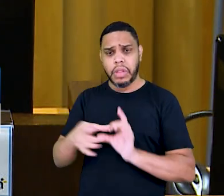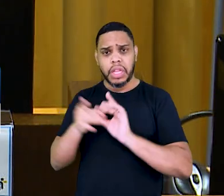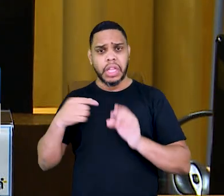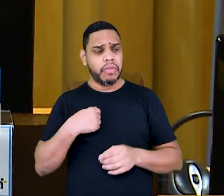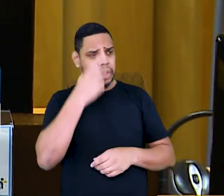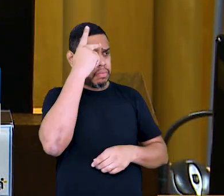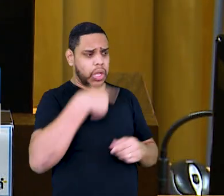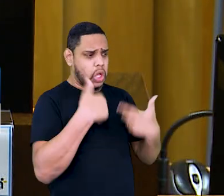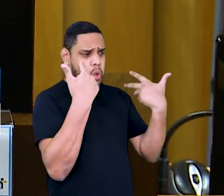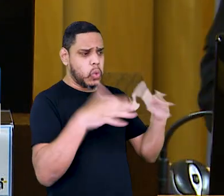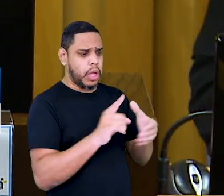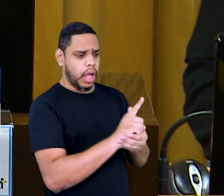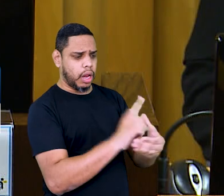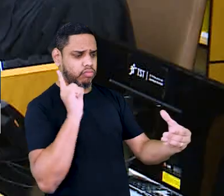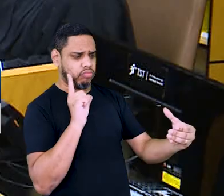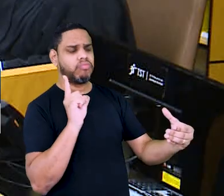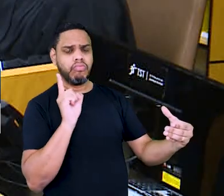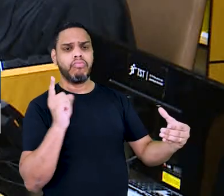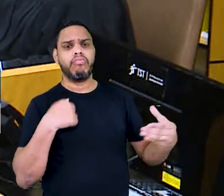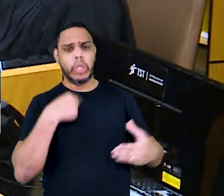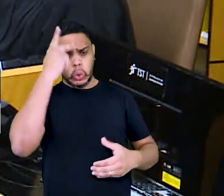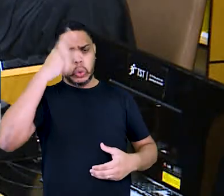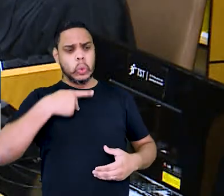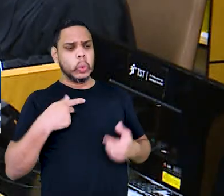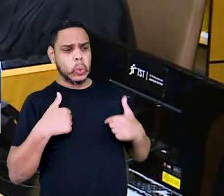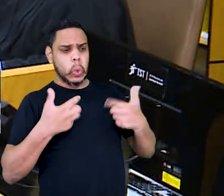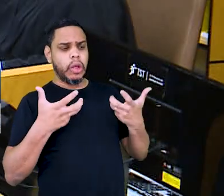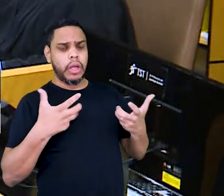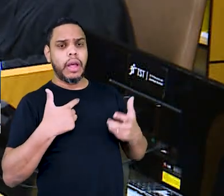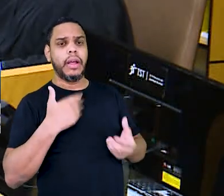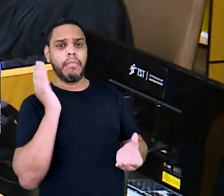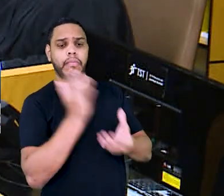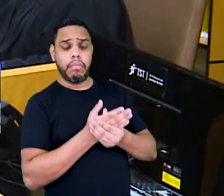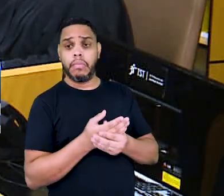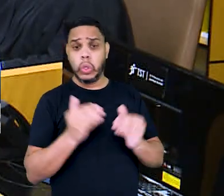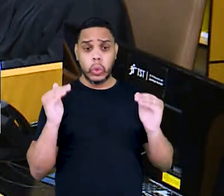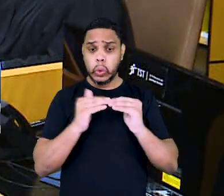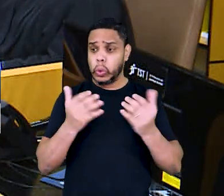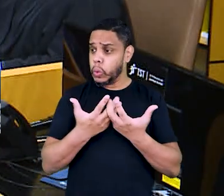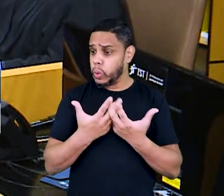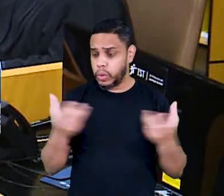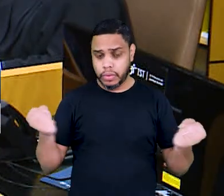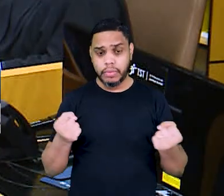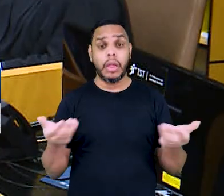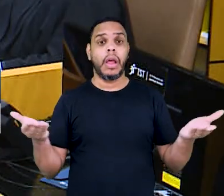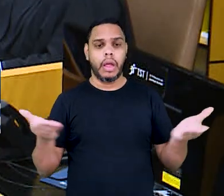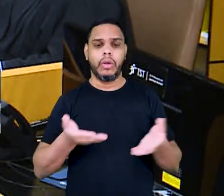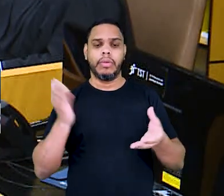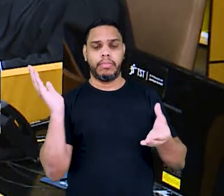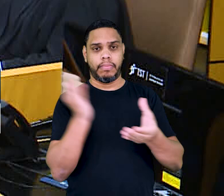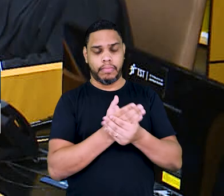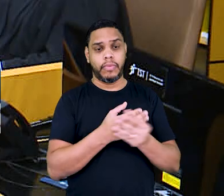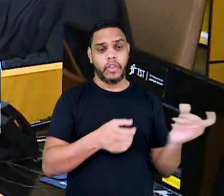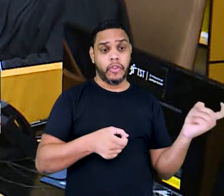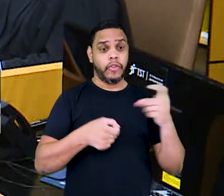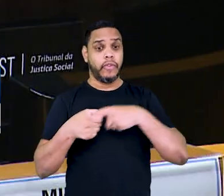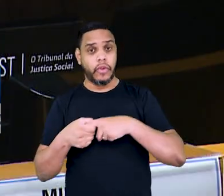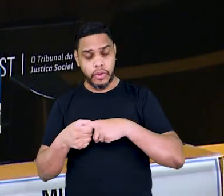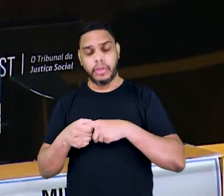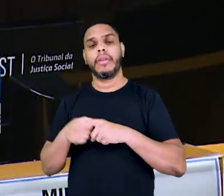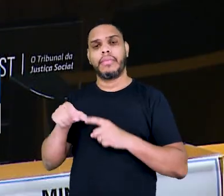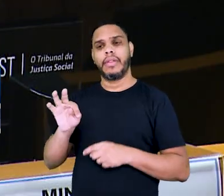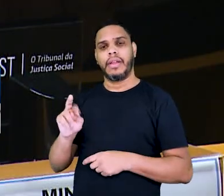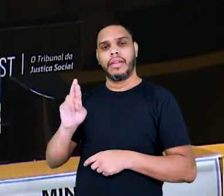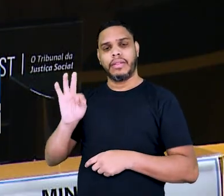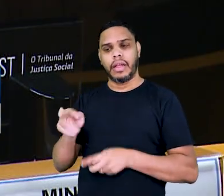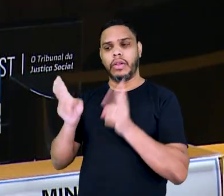executar individualmente os créditos. O entendimento foi unânime. Agora, o processo deve retornar à vara de origem para